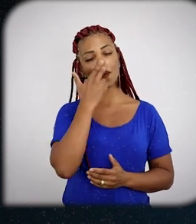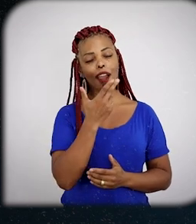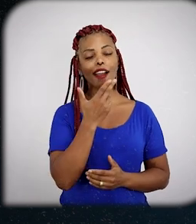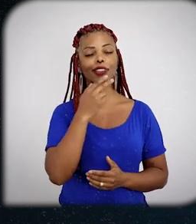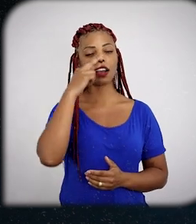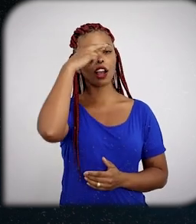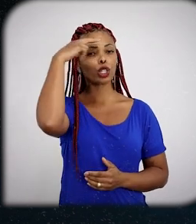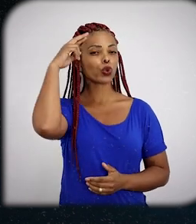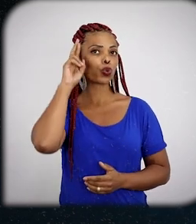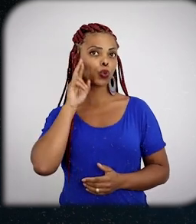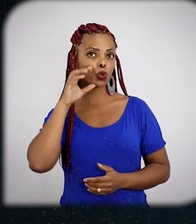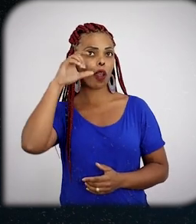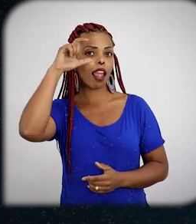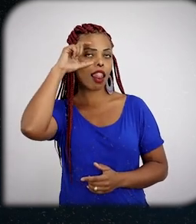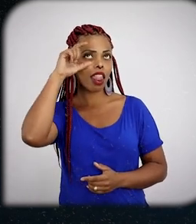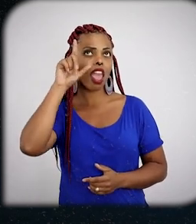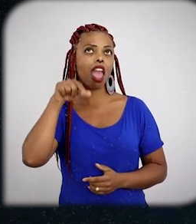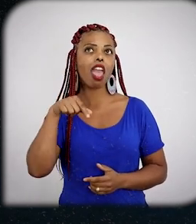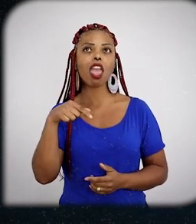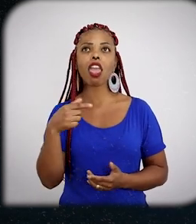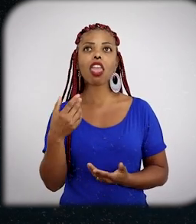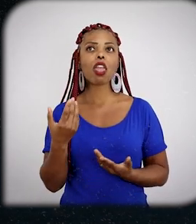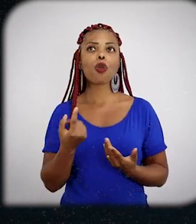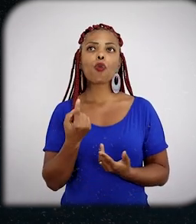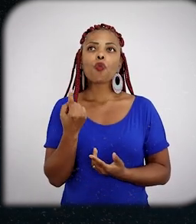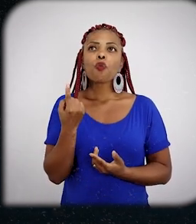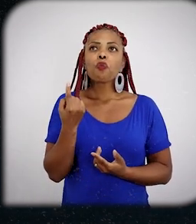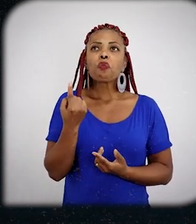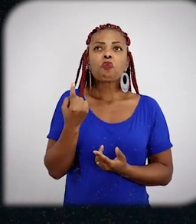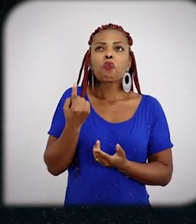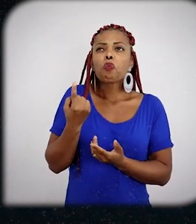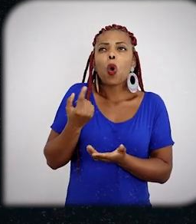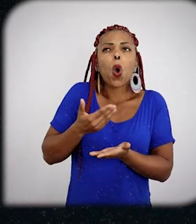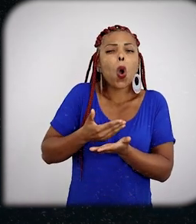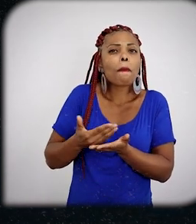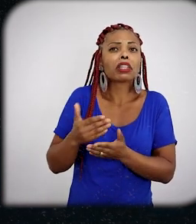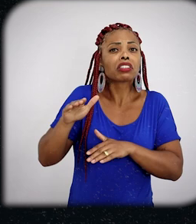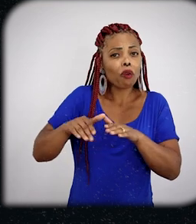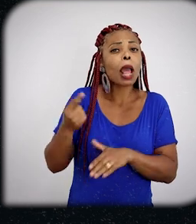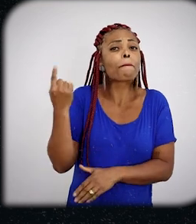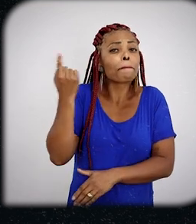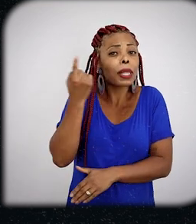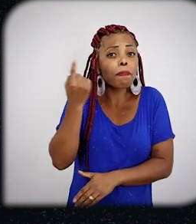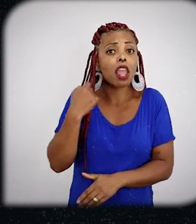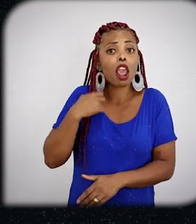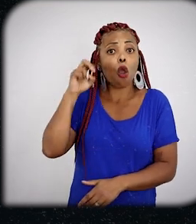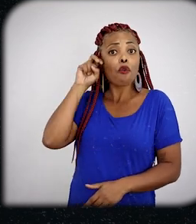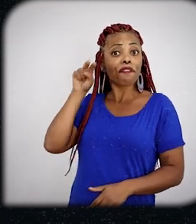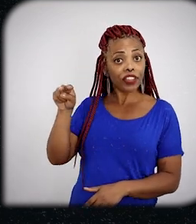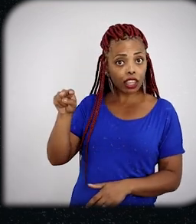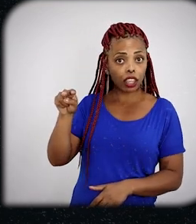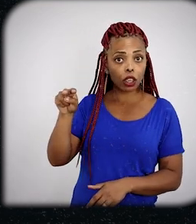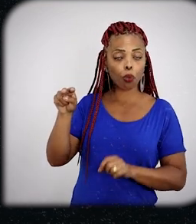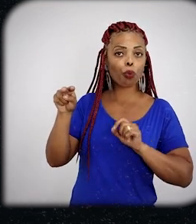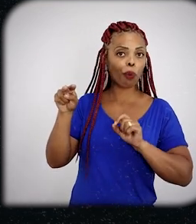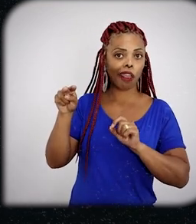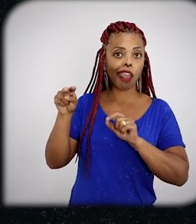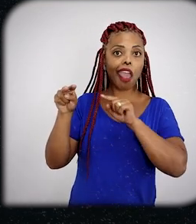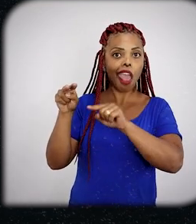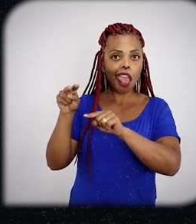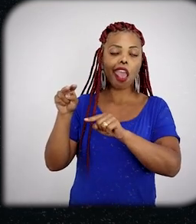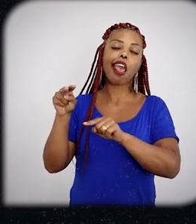que Sueli foi uma das primeiras pessoas que eu vi, ou talvez a primeira, que tinha